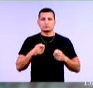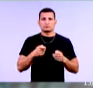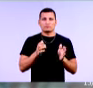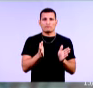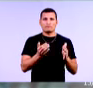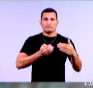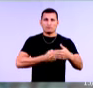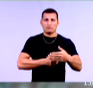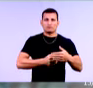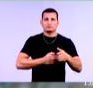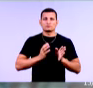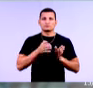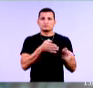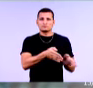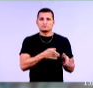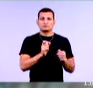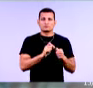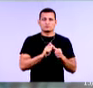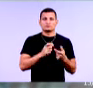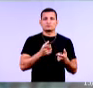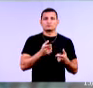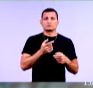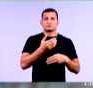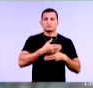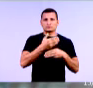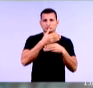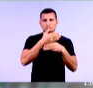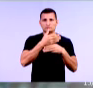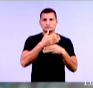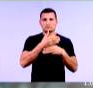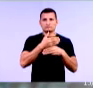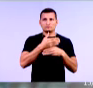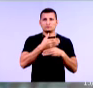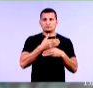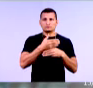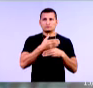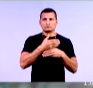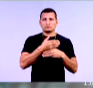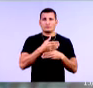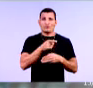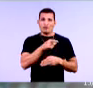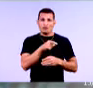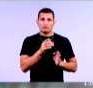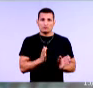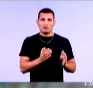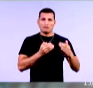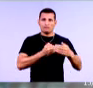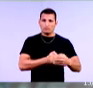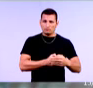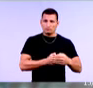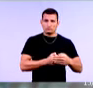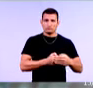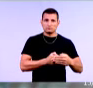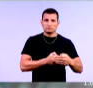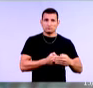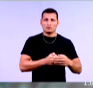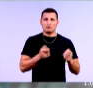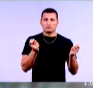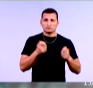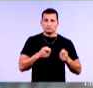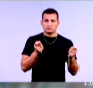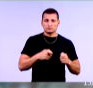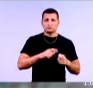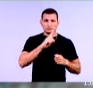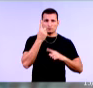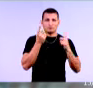para criar tijolos de 6 furos, exemplo, né? A partir dessa forma, é possível criar vários